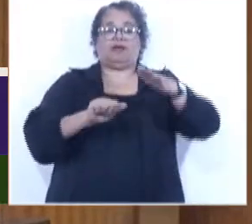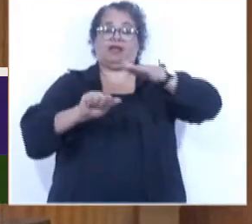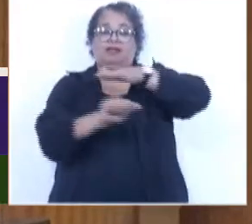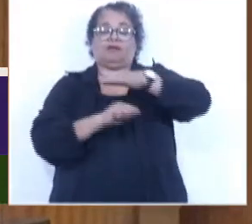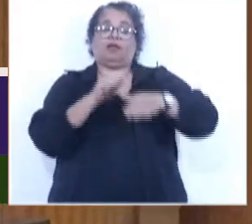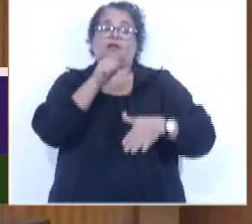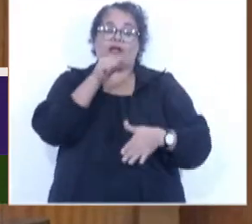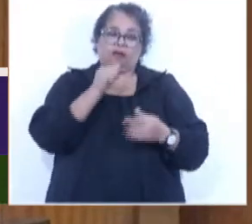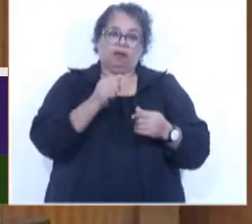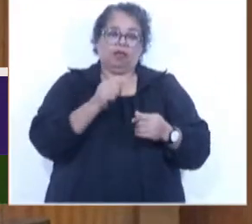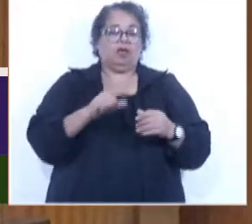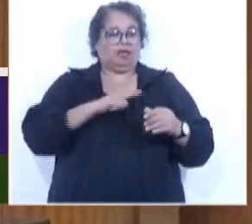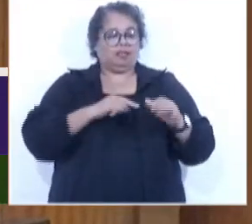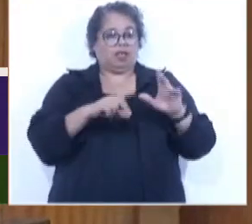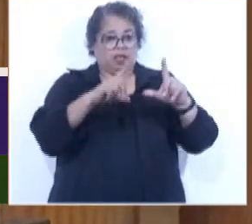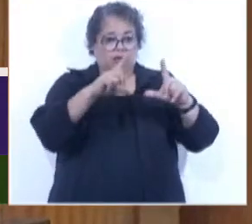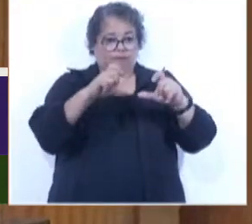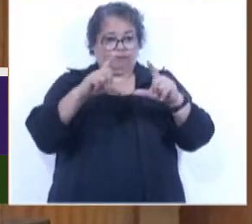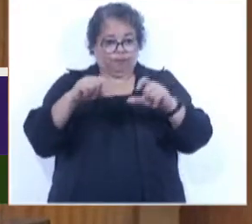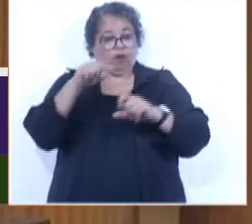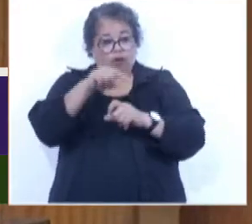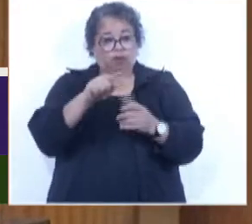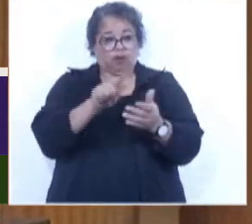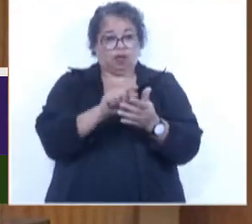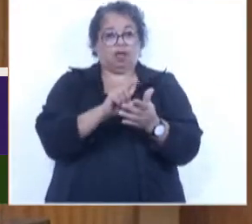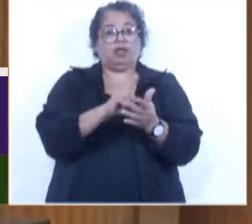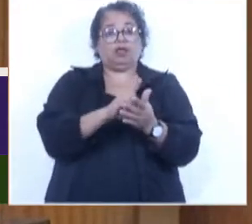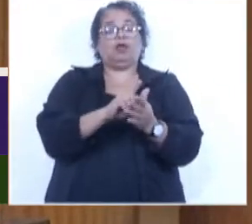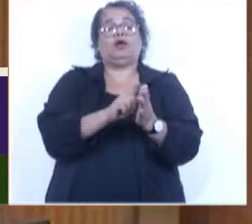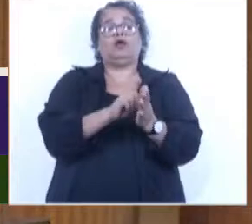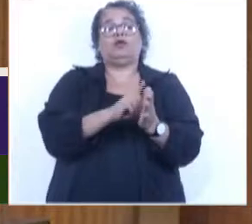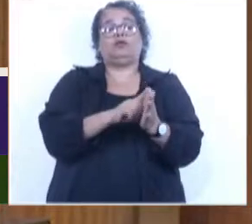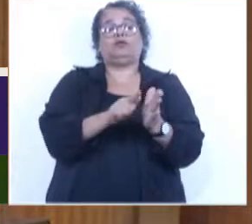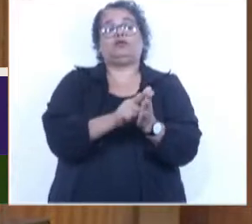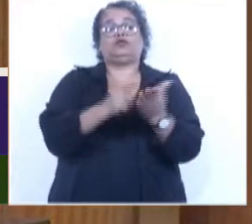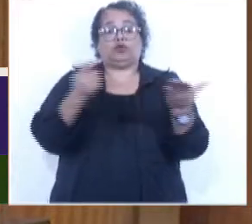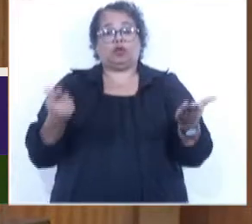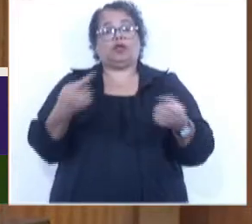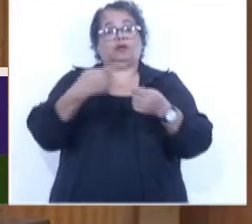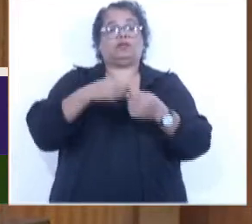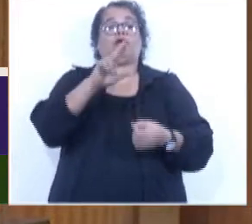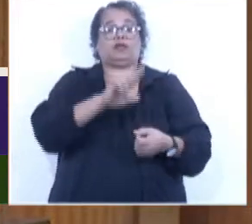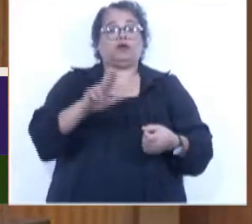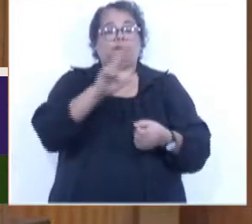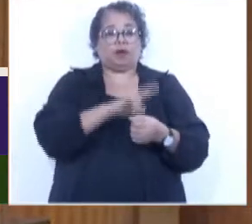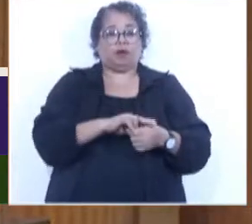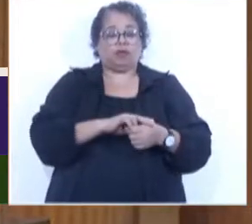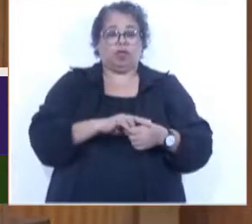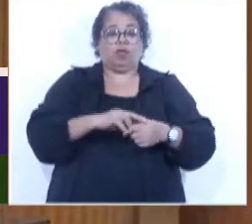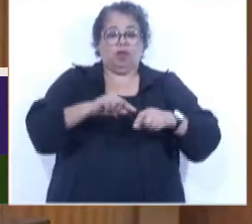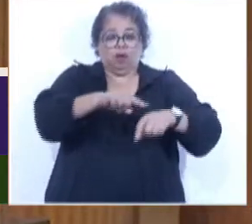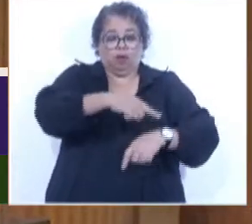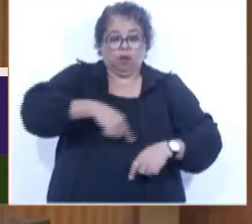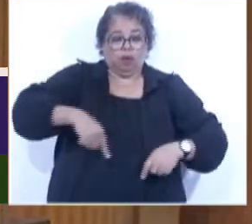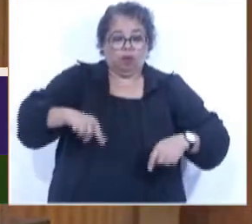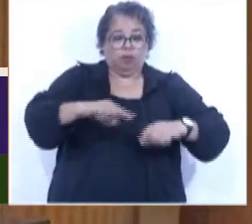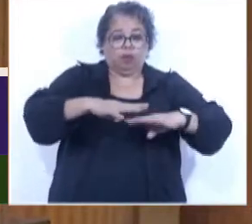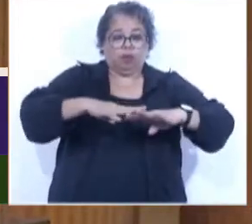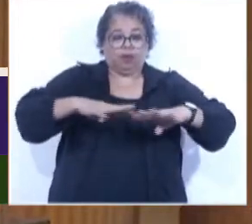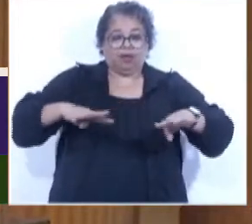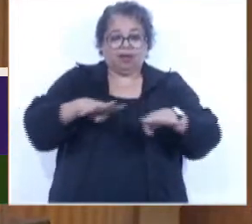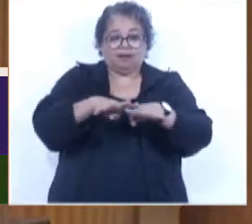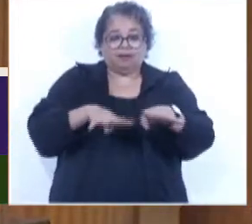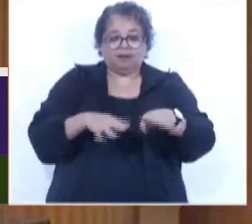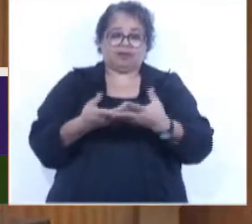que constam da matéria no Diário de Uberlândia a gente verifica facilmente que o buraco não está rampado e nem com recurso